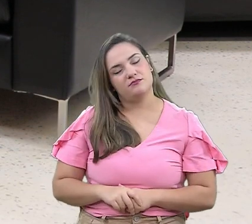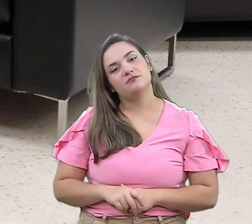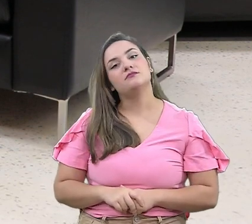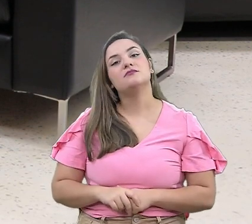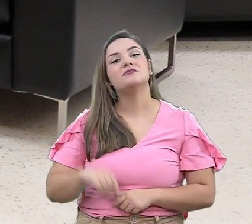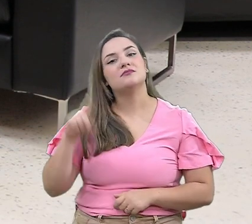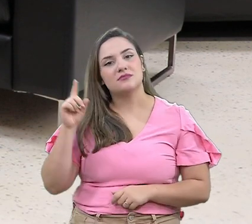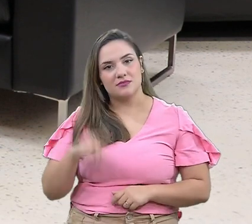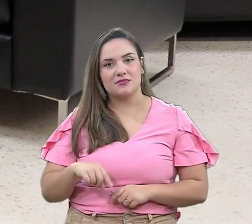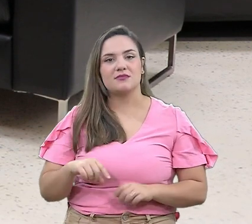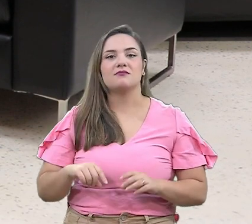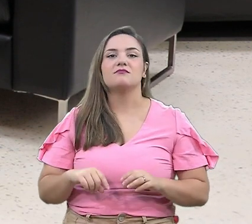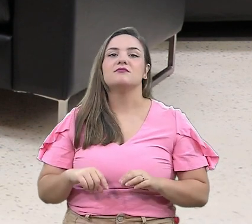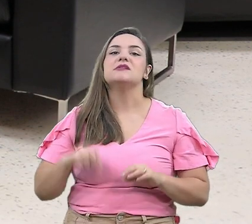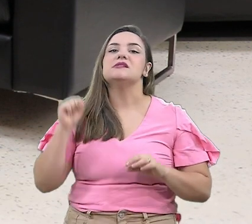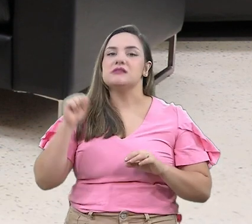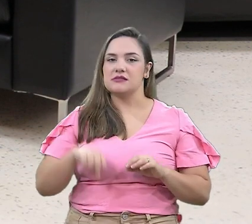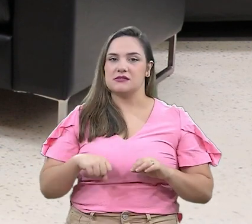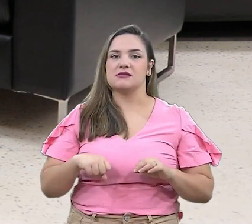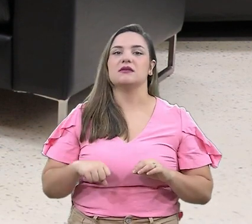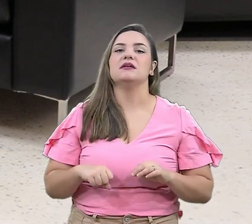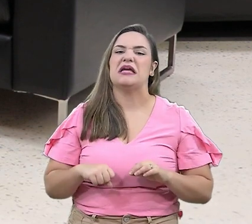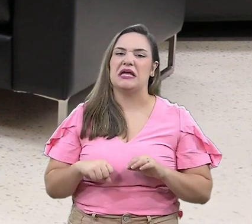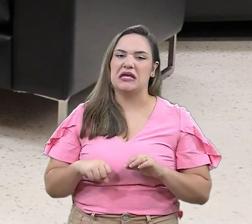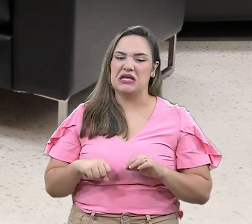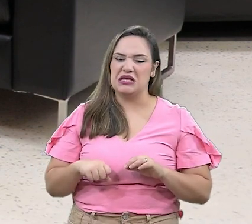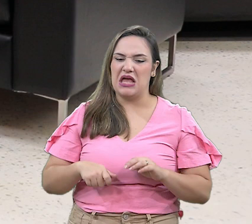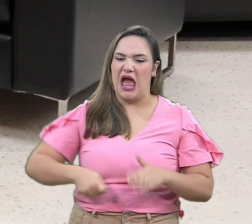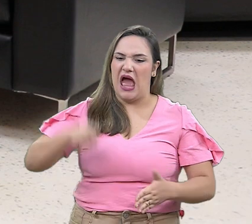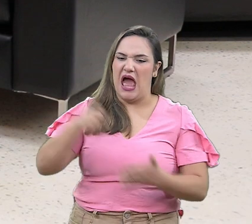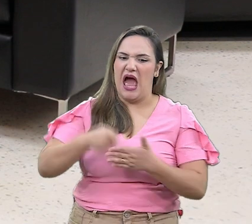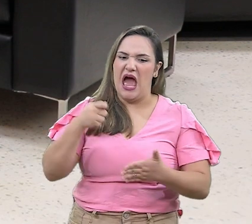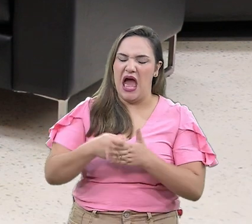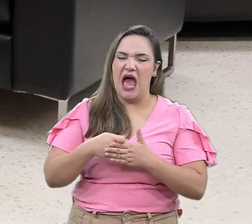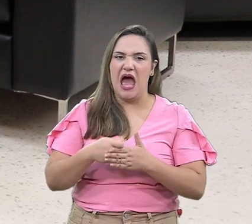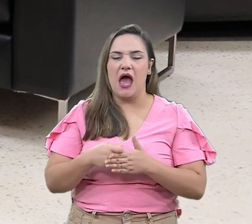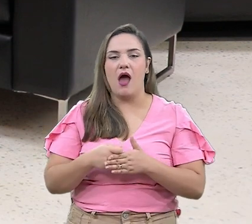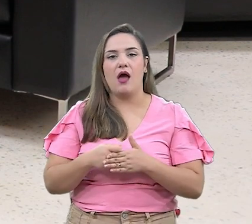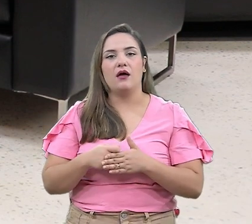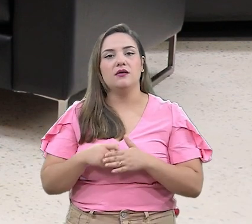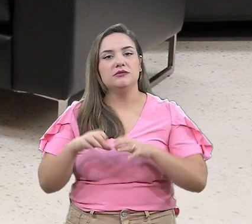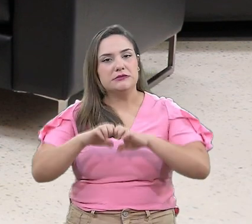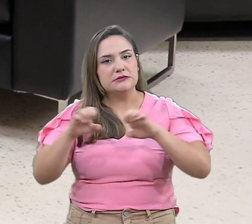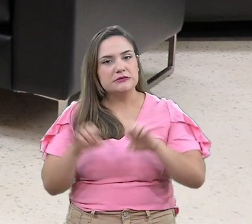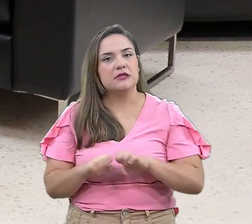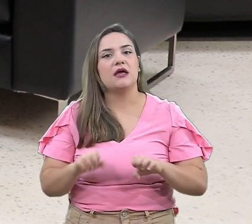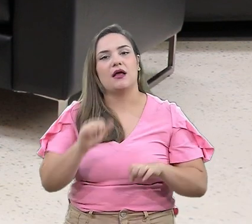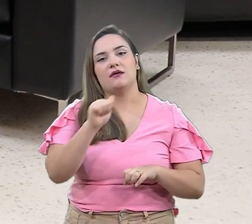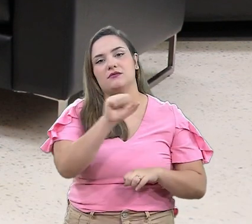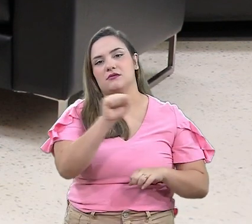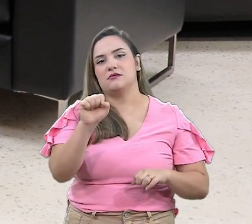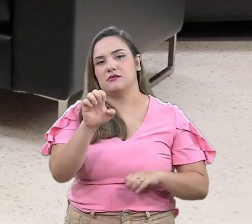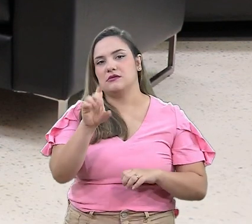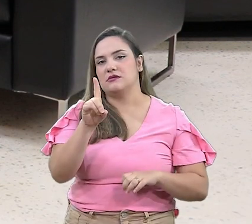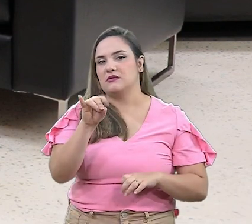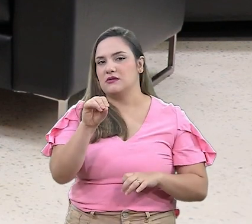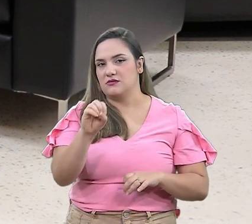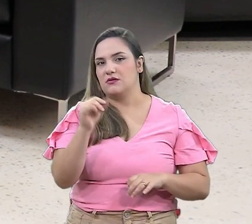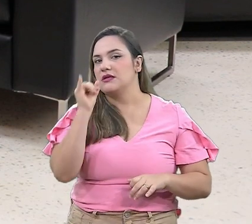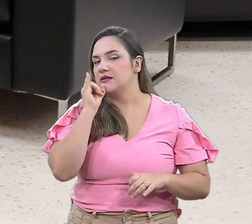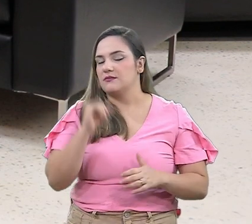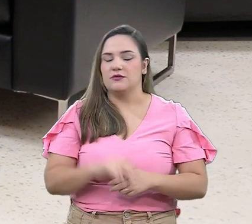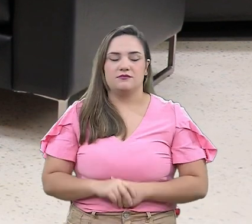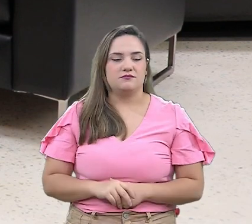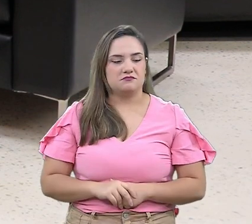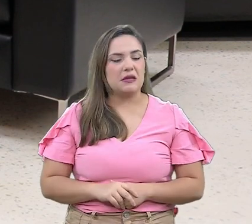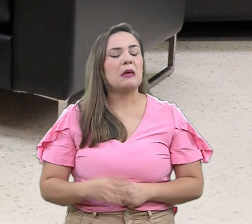Isso configura o assédio organizacional. Então, vamos supor assim, eu coloco